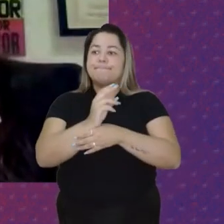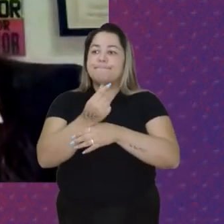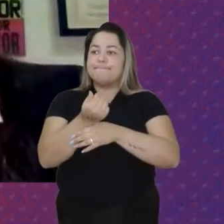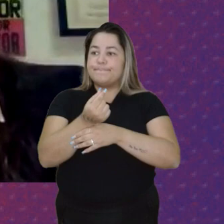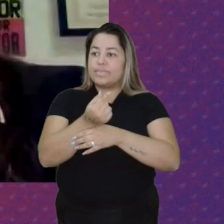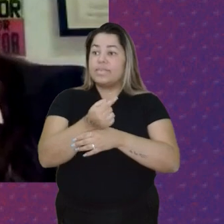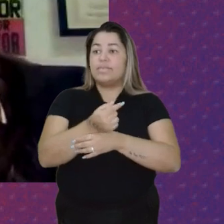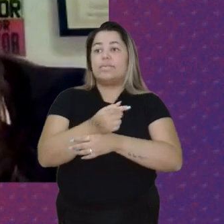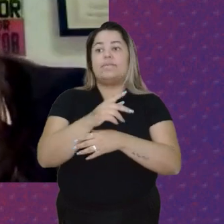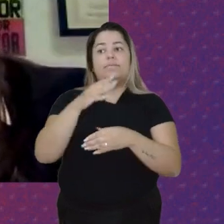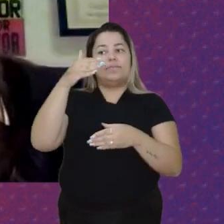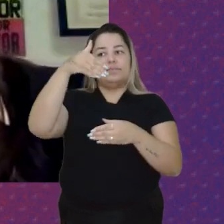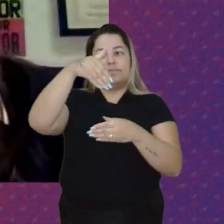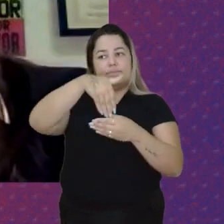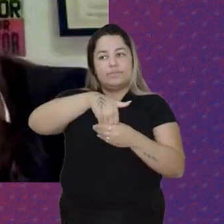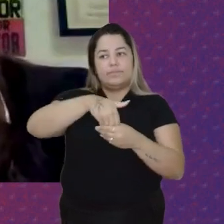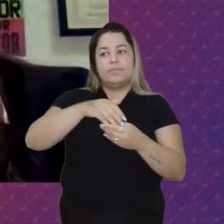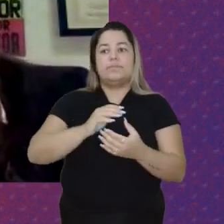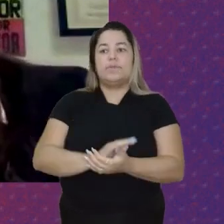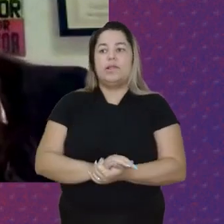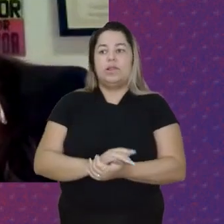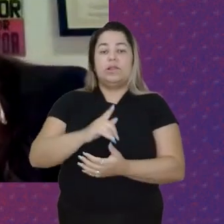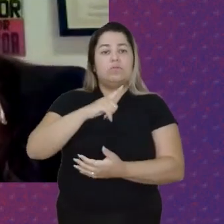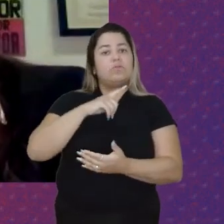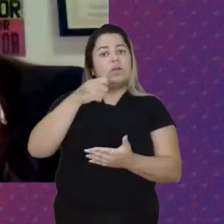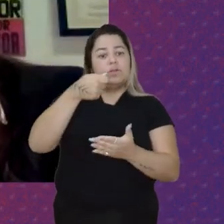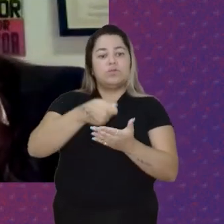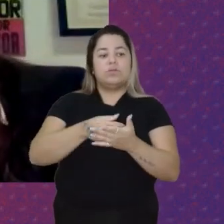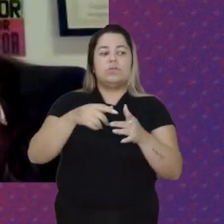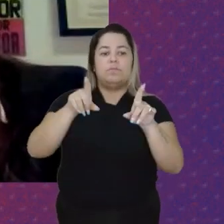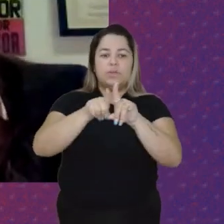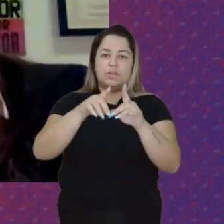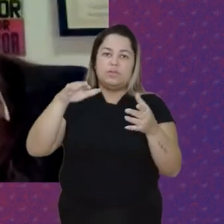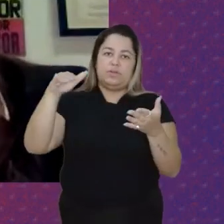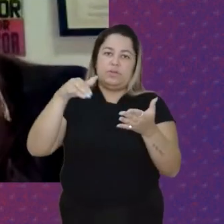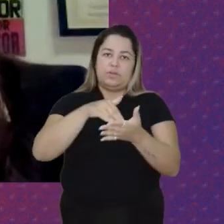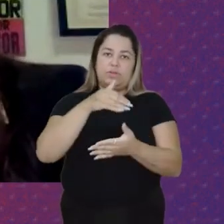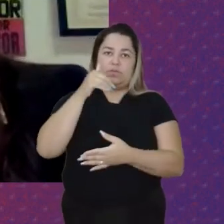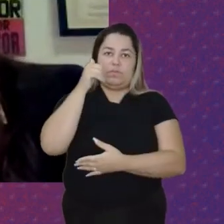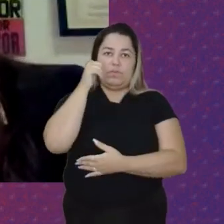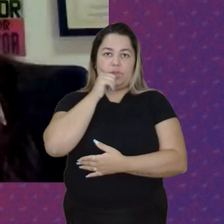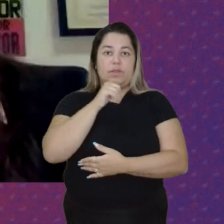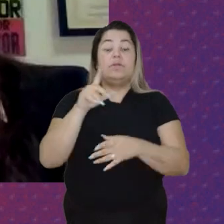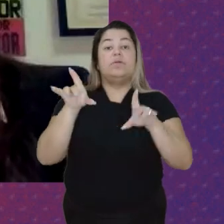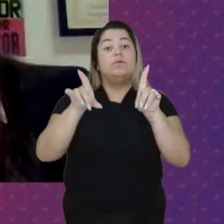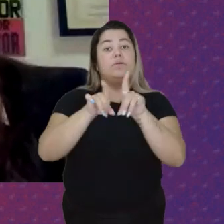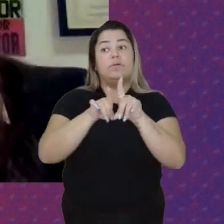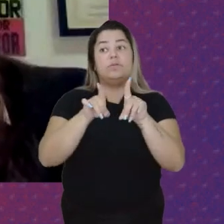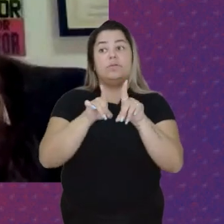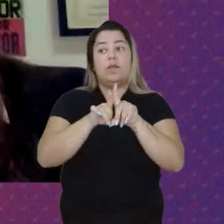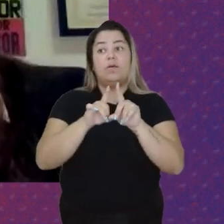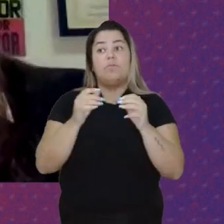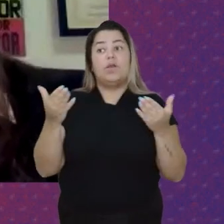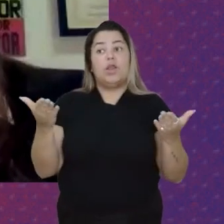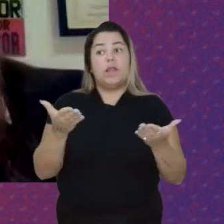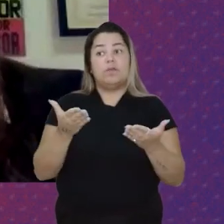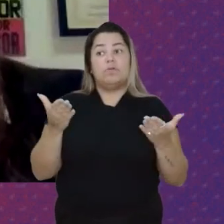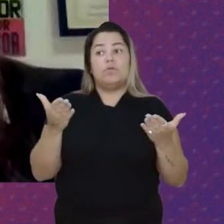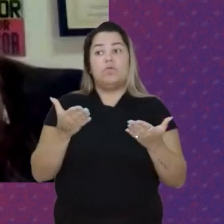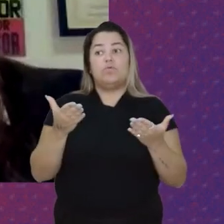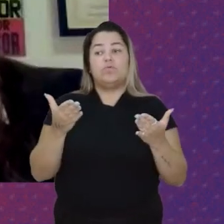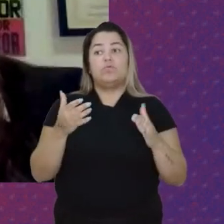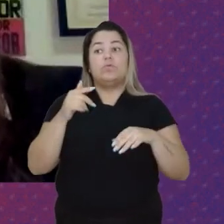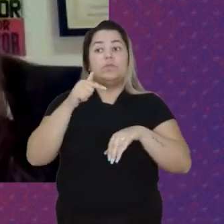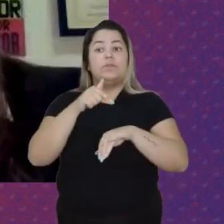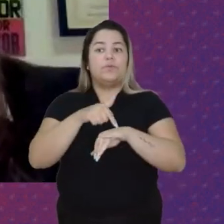as eleições, mas fora do período eleitoral teria essa garantia para as secretarias de mulheres. Veio então, gente, aí eu já vou dar um pulo no tempo, vou